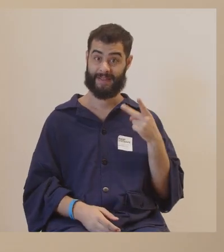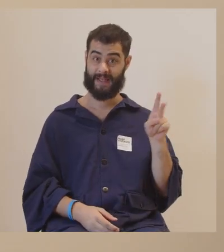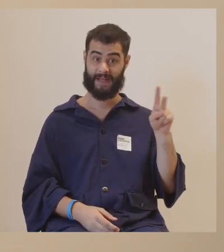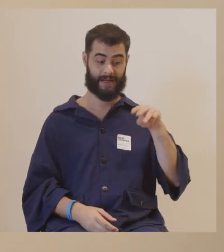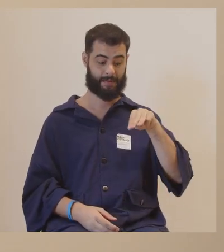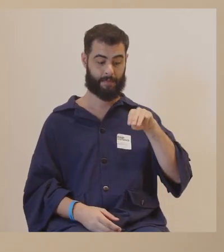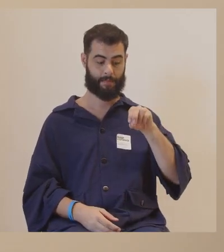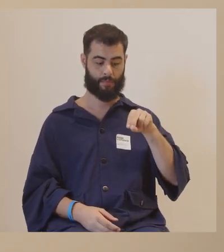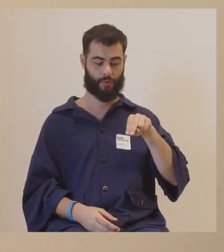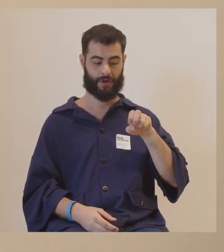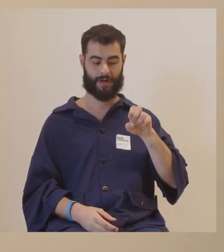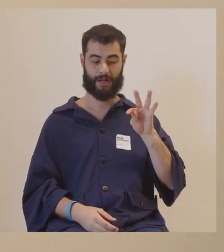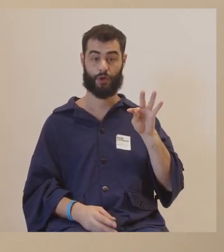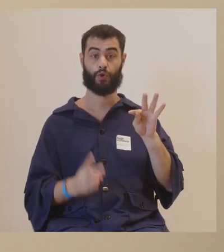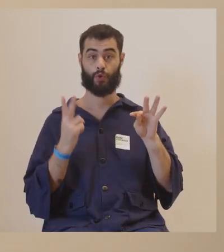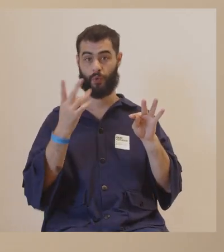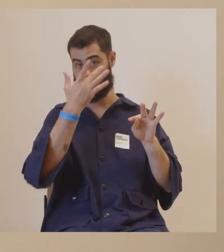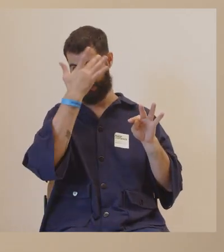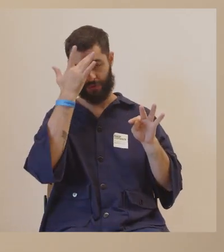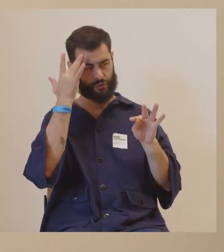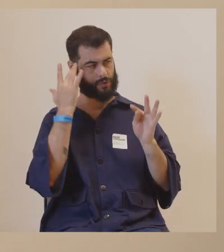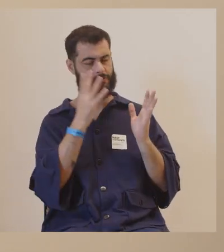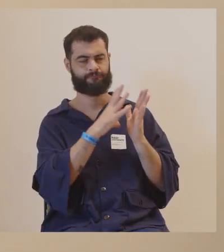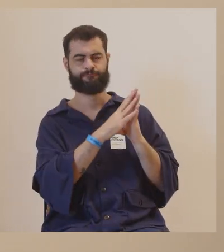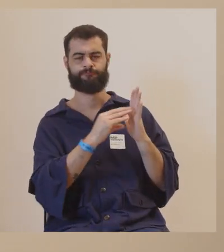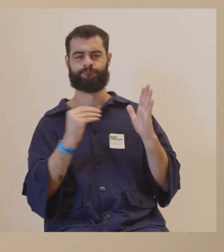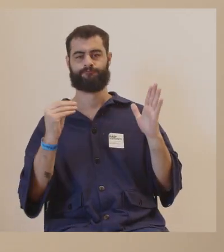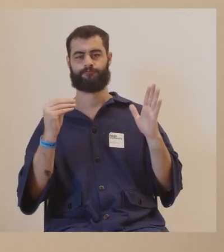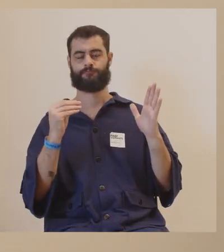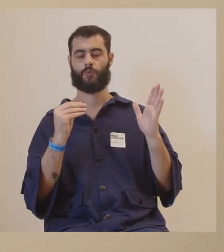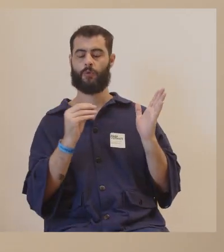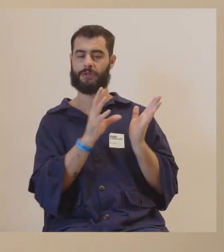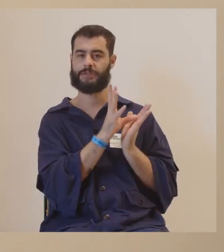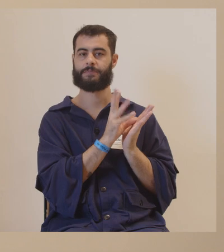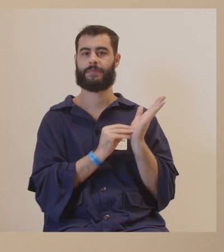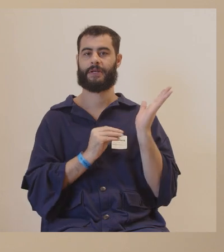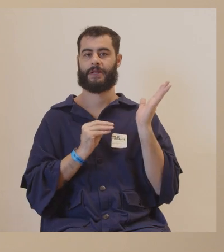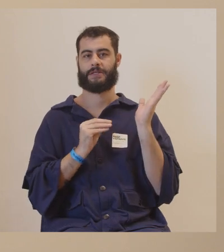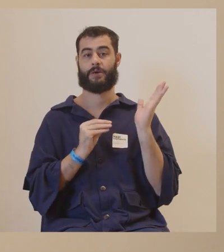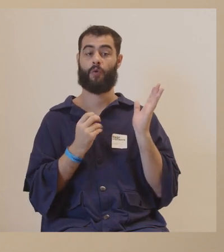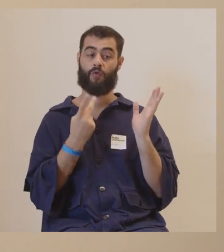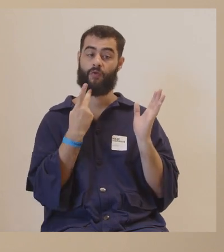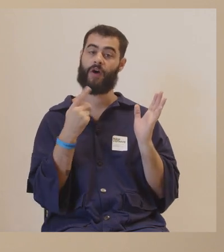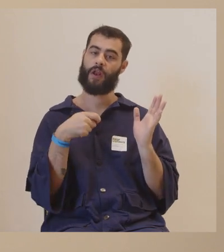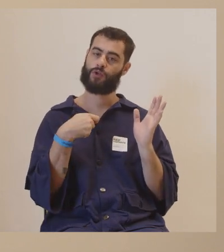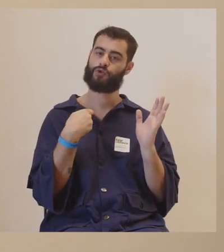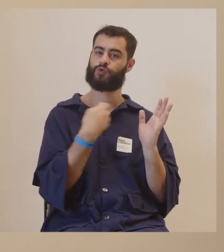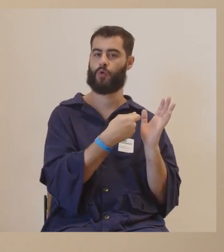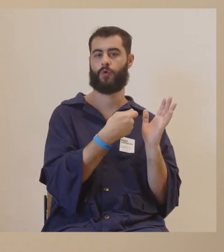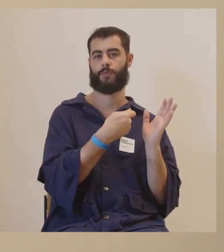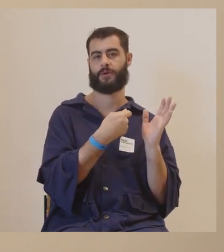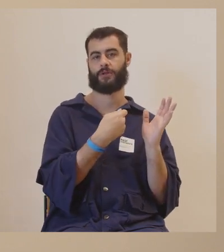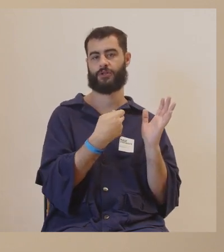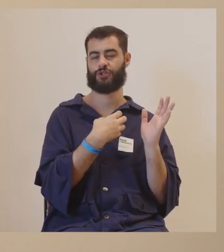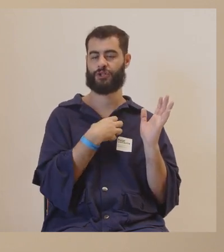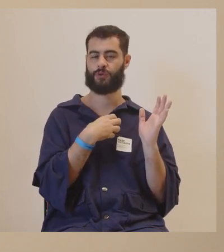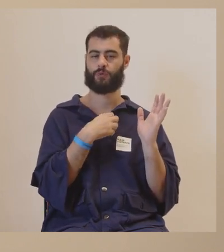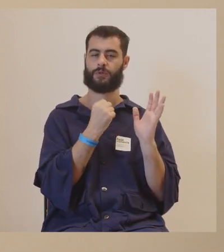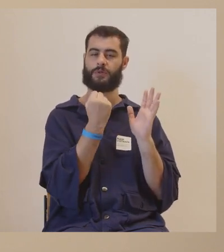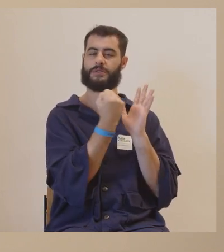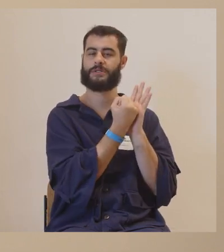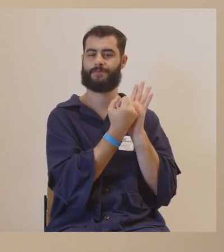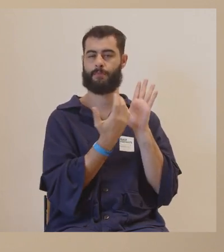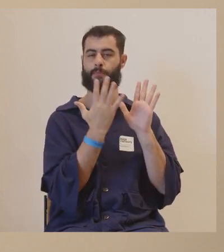inspirar nessas pinturas dele, falar dessas pinturas dele, numa chave simbolista, digamos assim, né? Numa chave simbolista